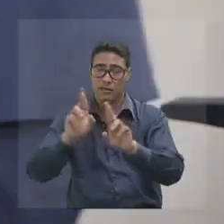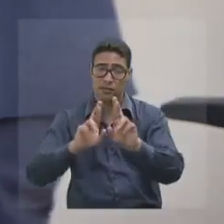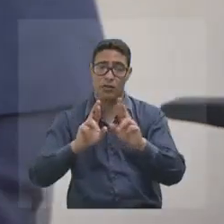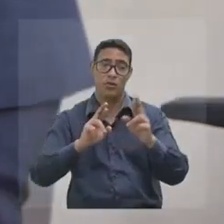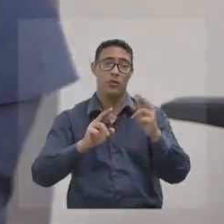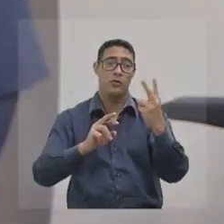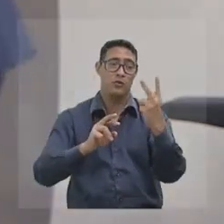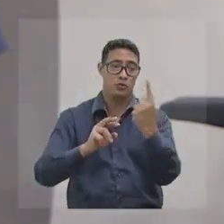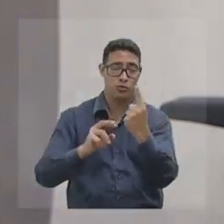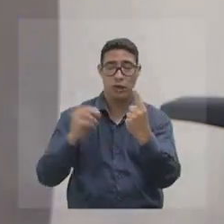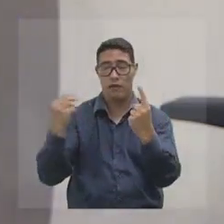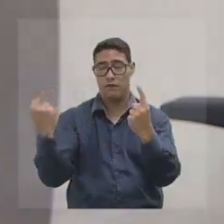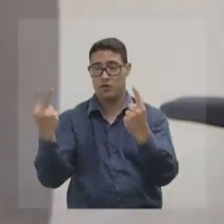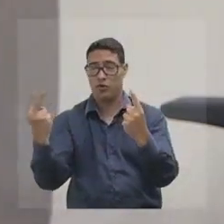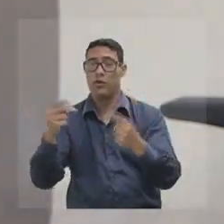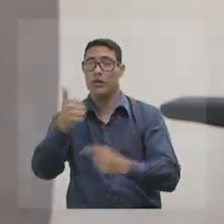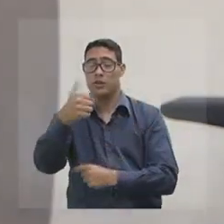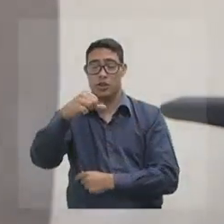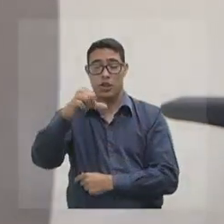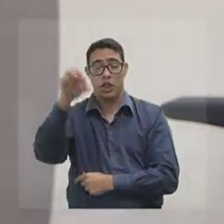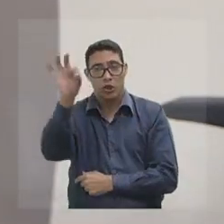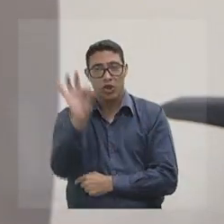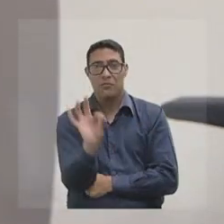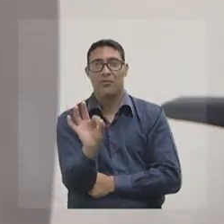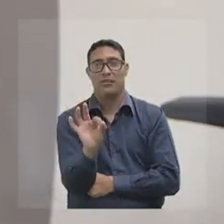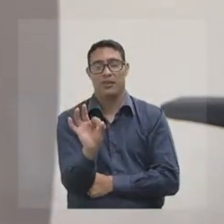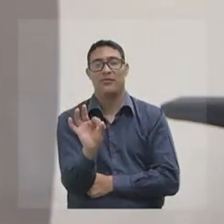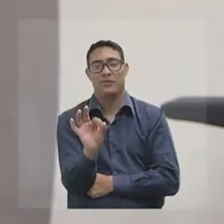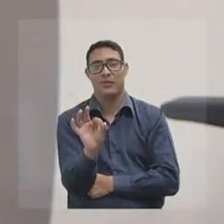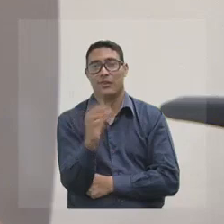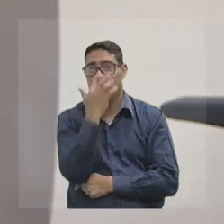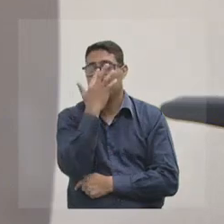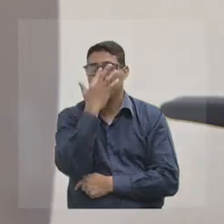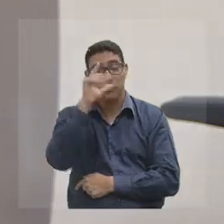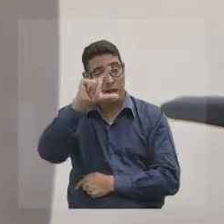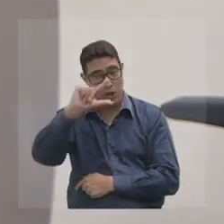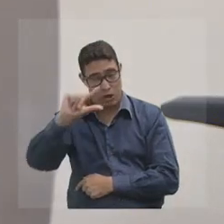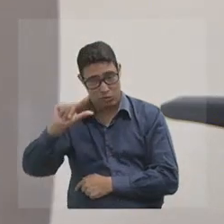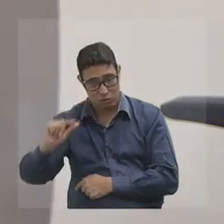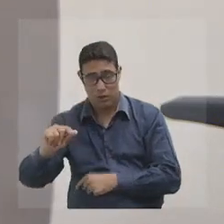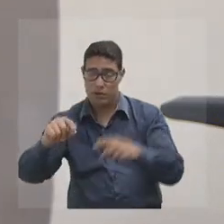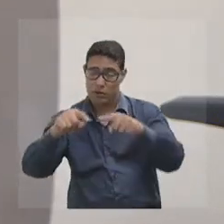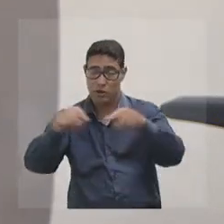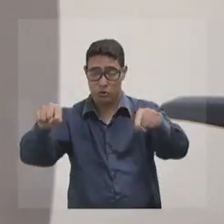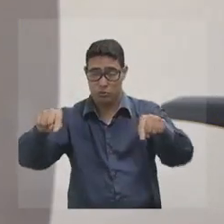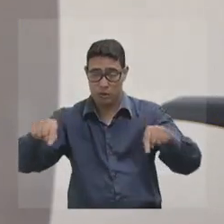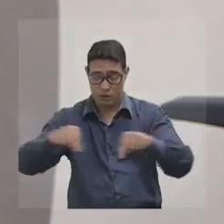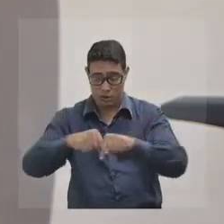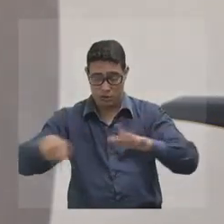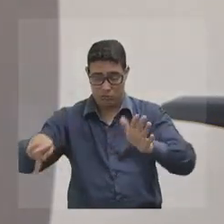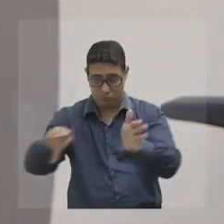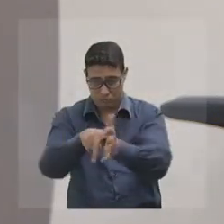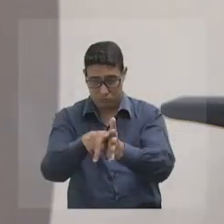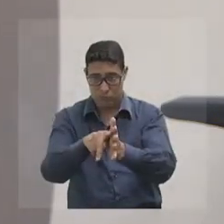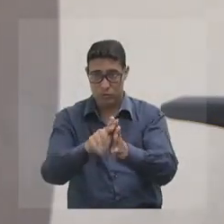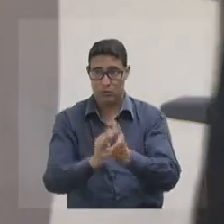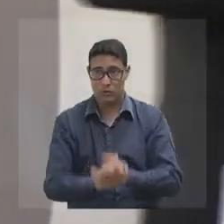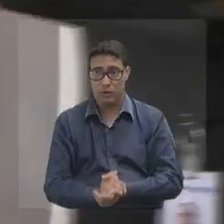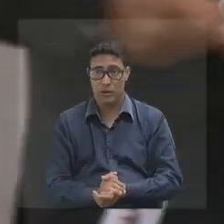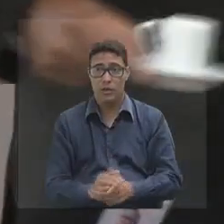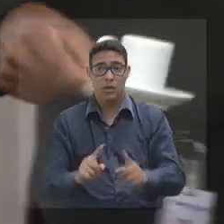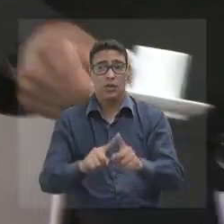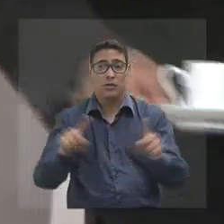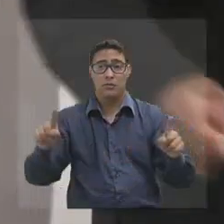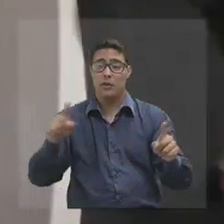19%. então nós temos uma redução mesmo ainda tendo uma área absoluta expressiva bem e aí você traz aqui